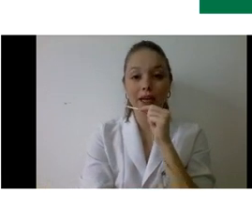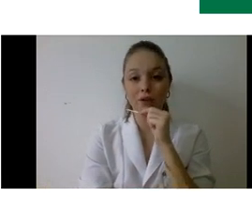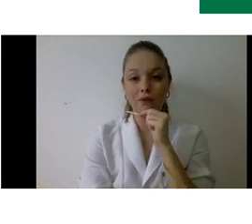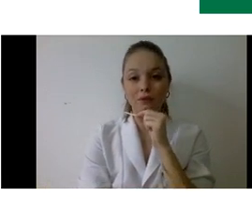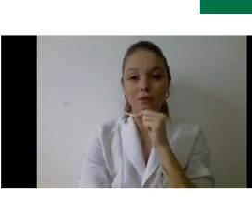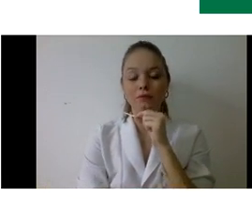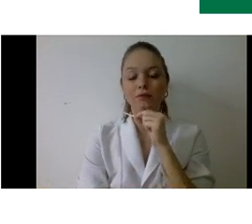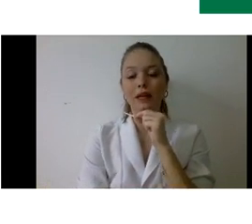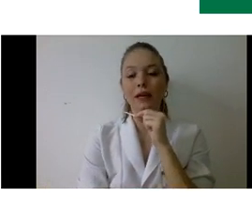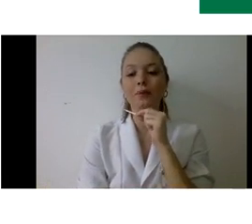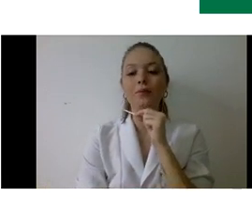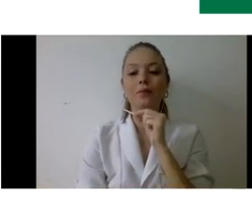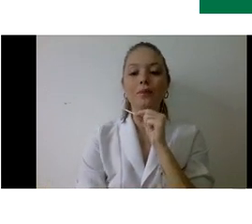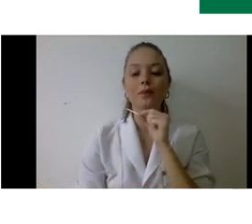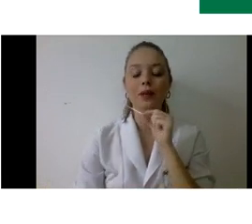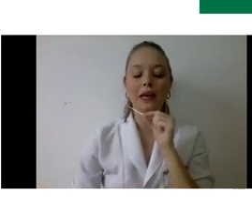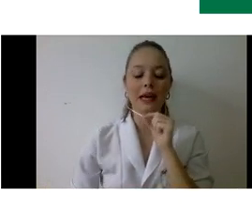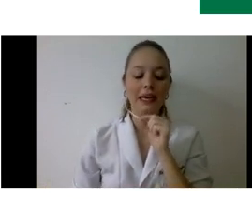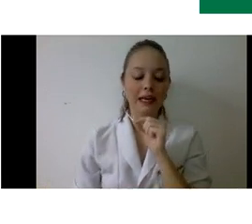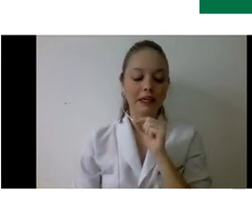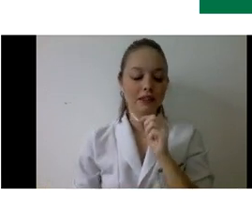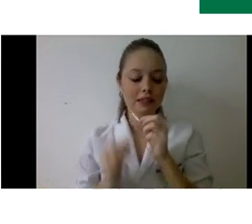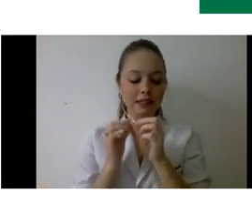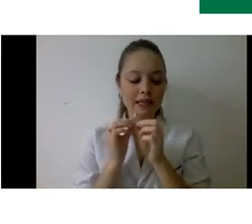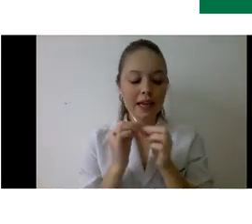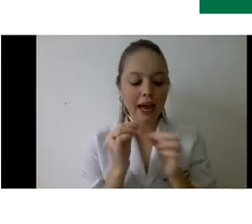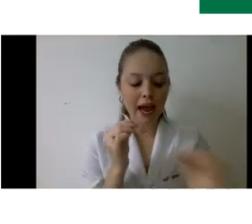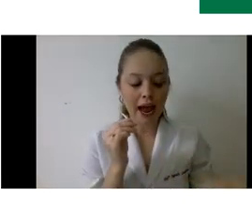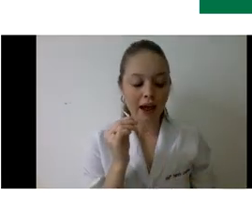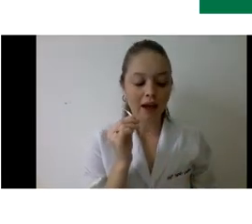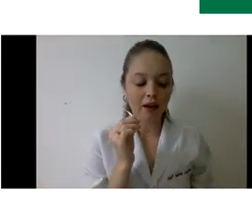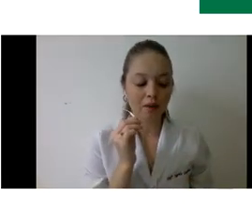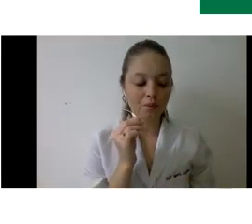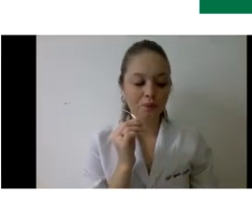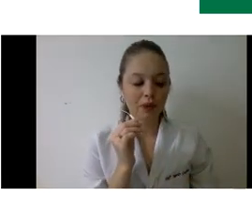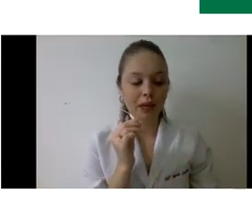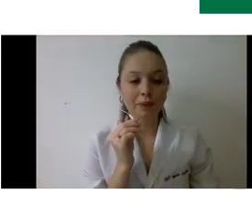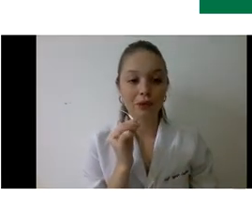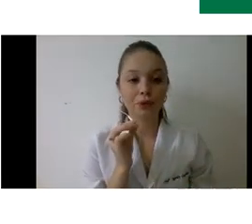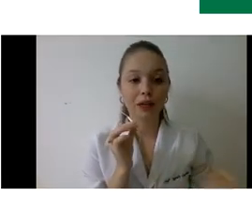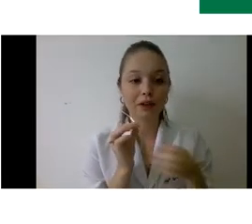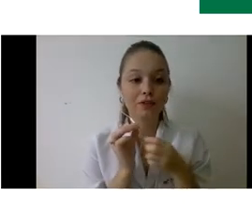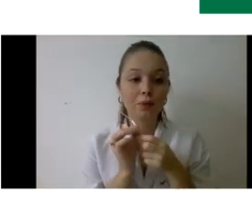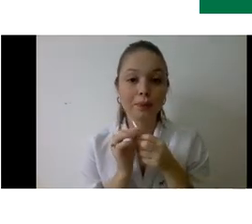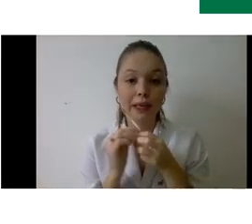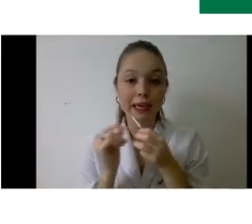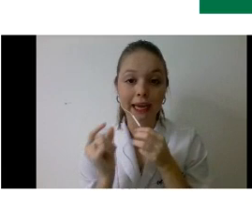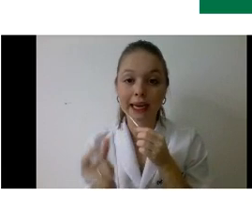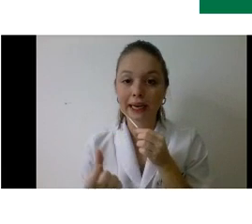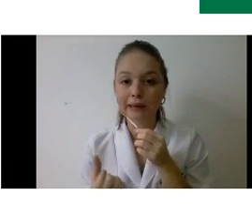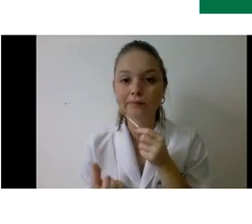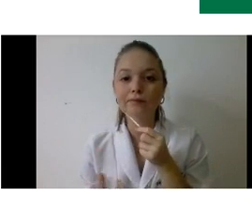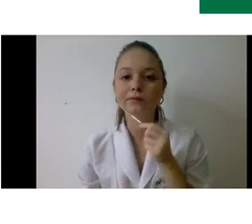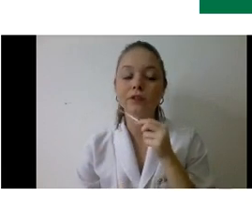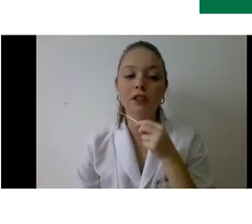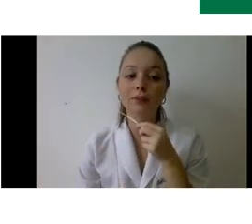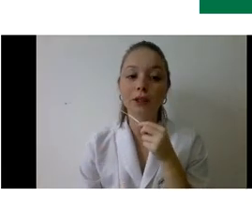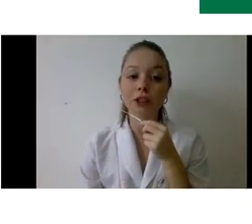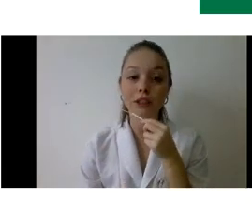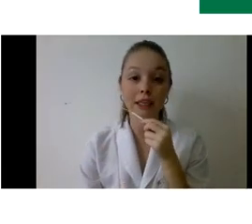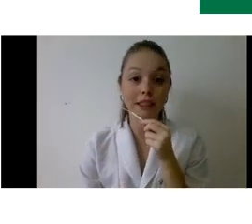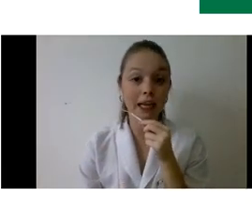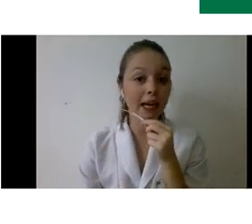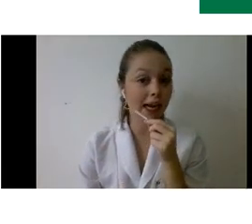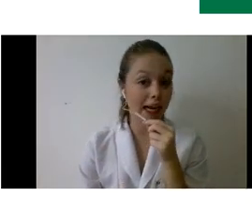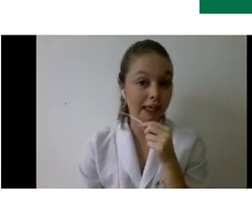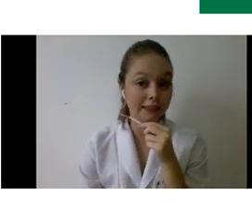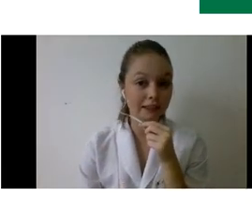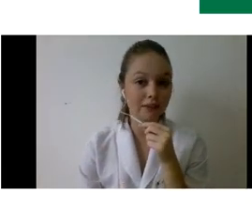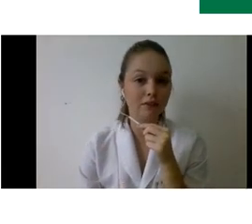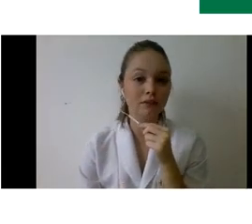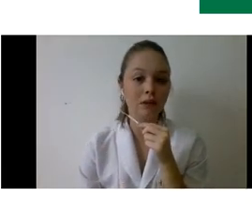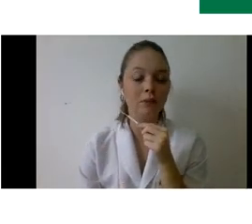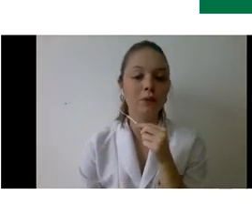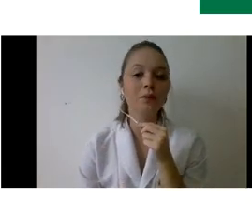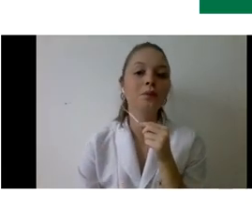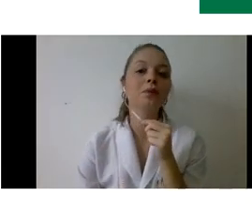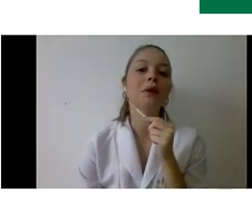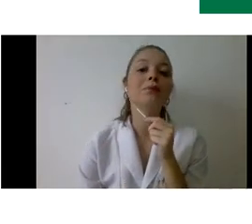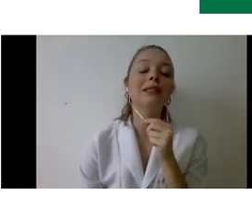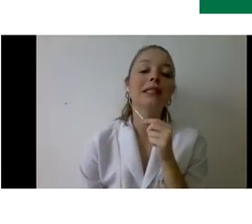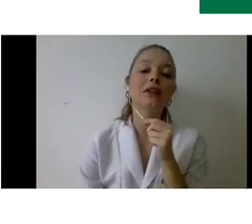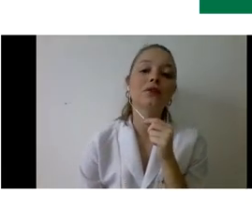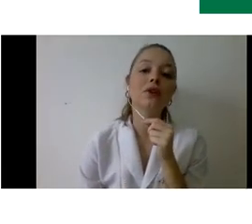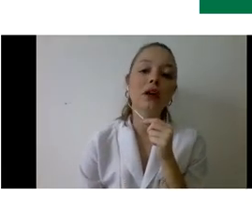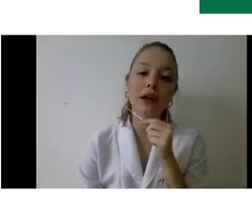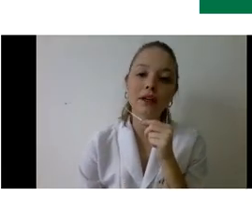para o médico, tá? Galera, se a queimadura ela for pequena, você pode tratar em casa, tá